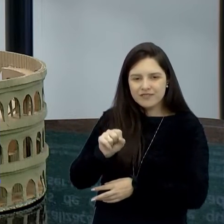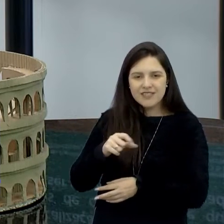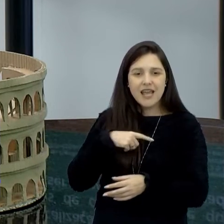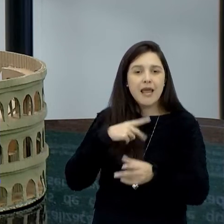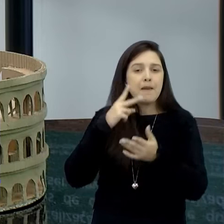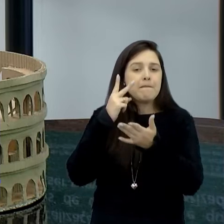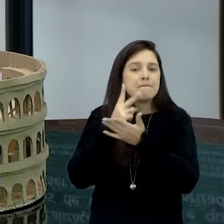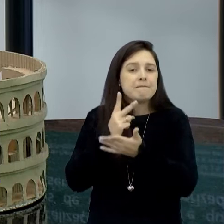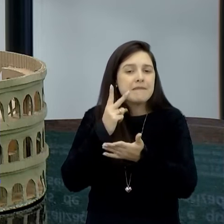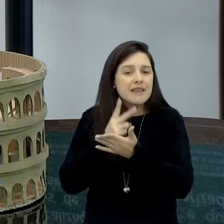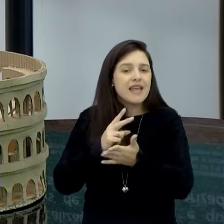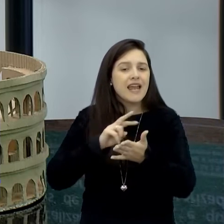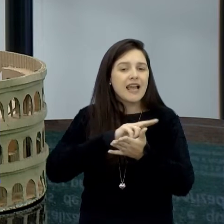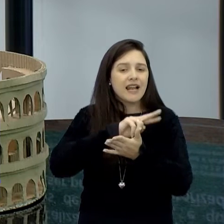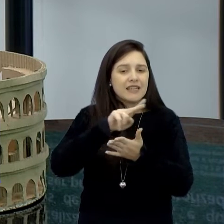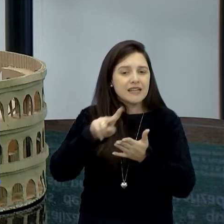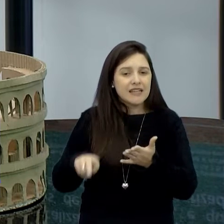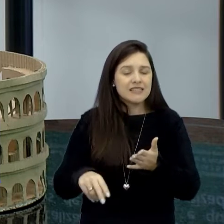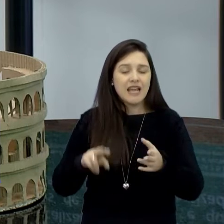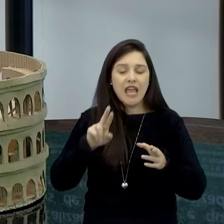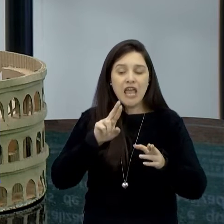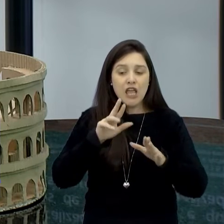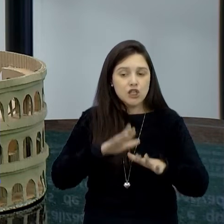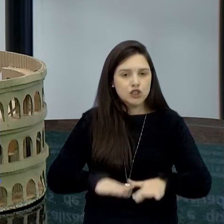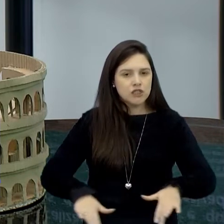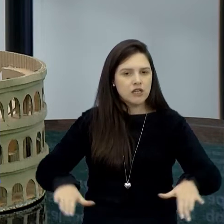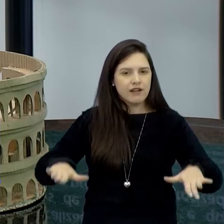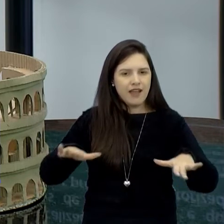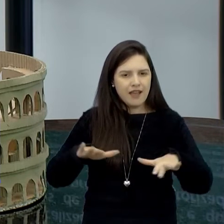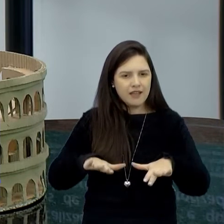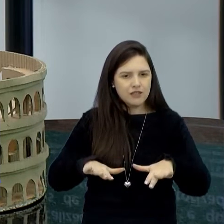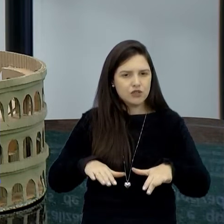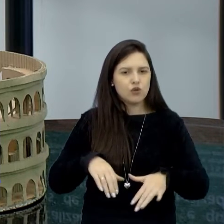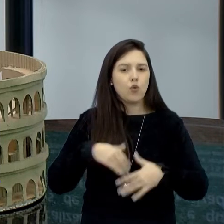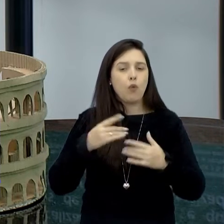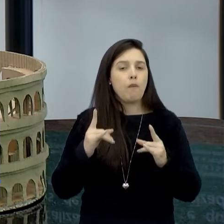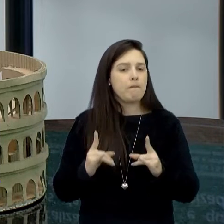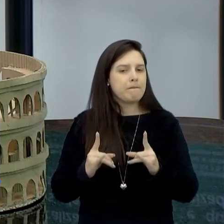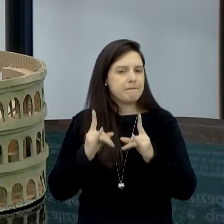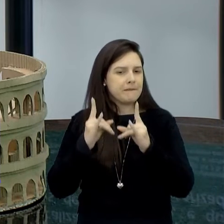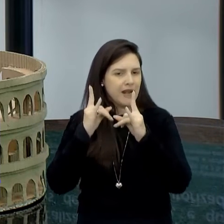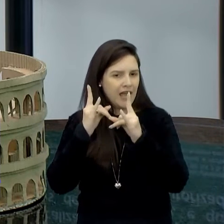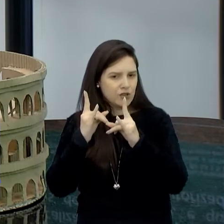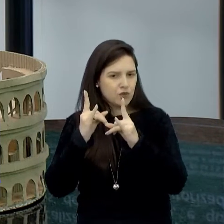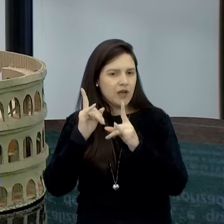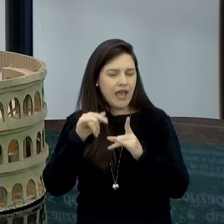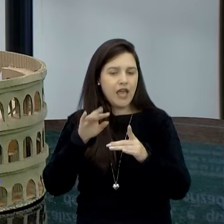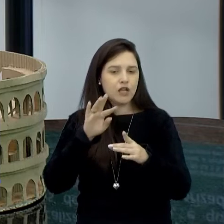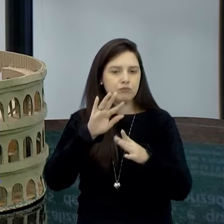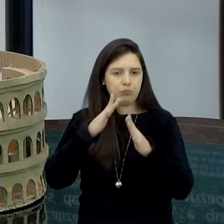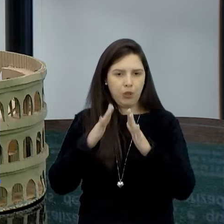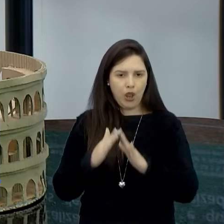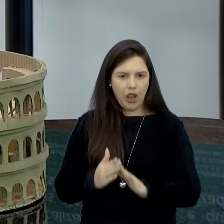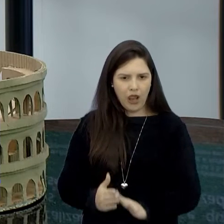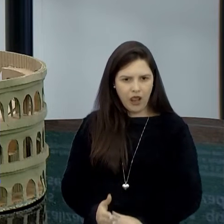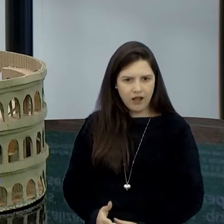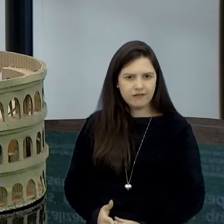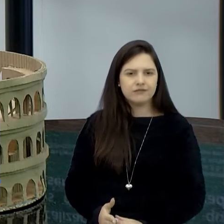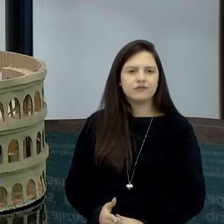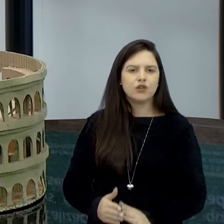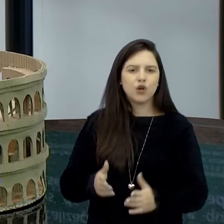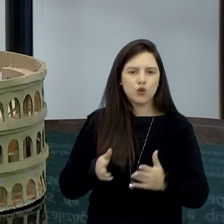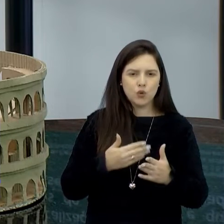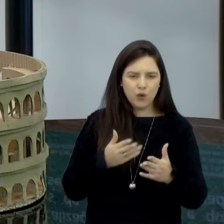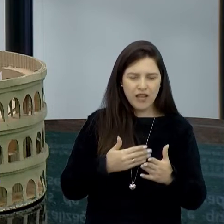suas características originais. Então, por exemplo, um prédio que é tombado, né, que está lá no livro